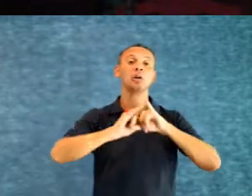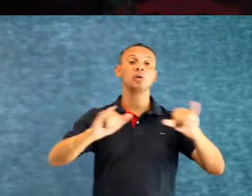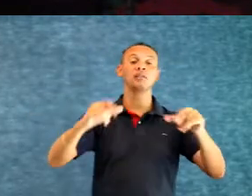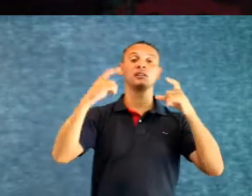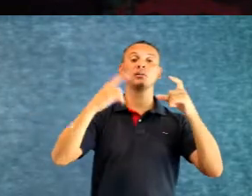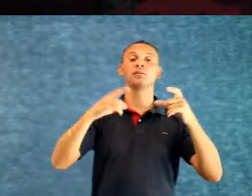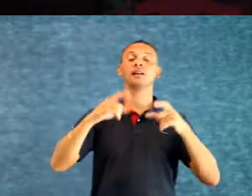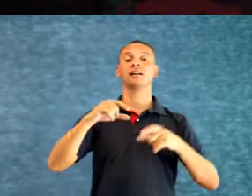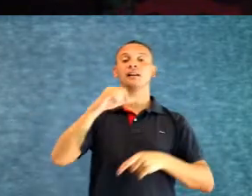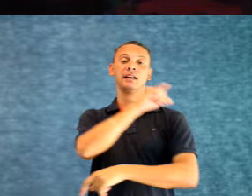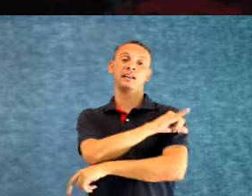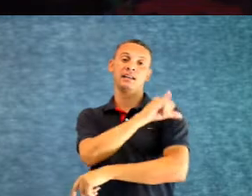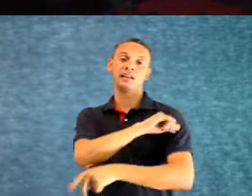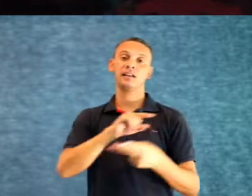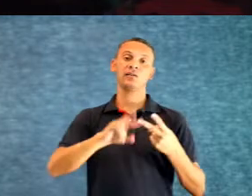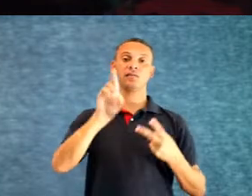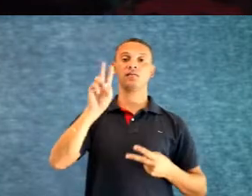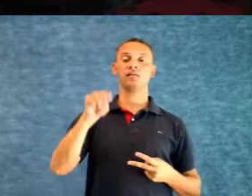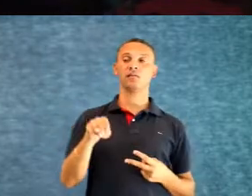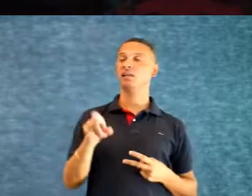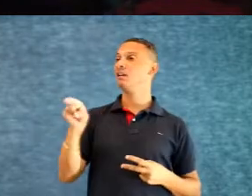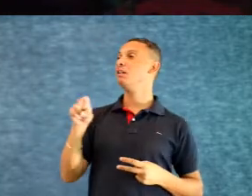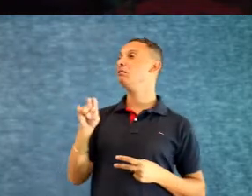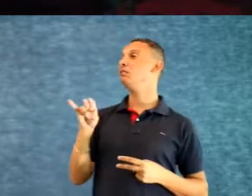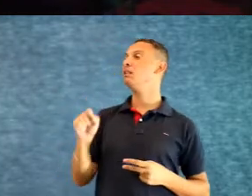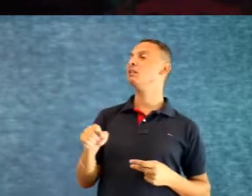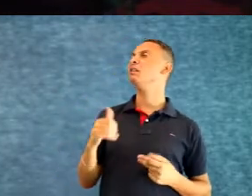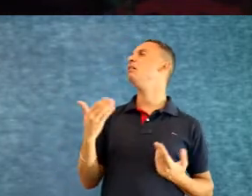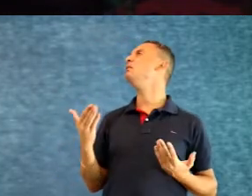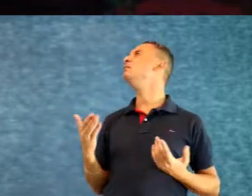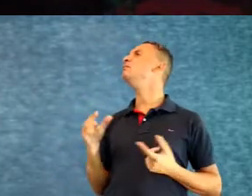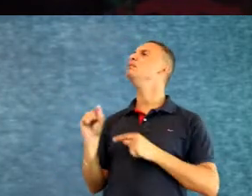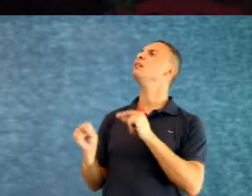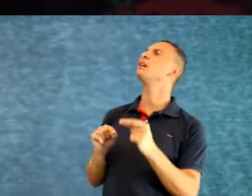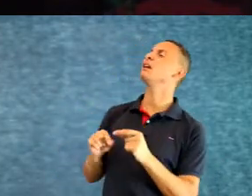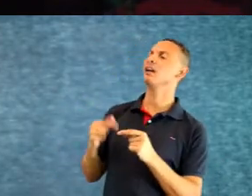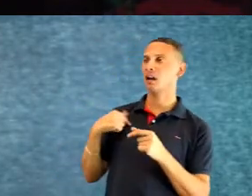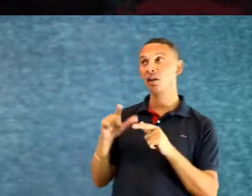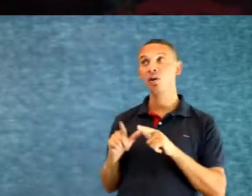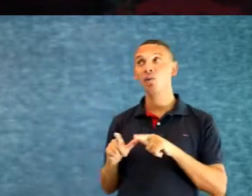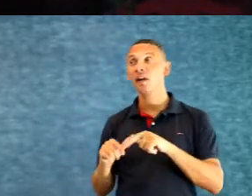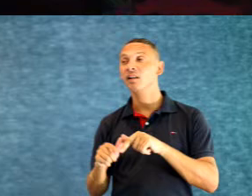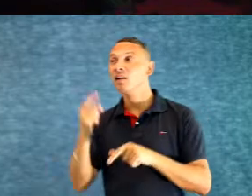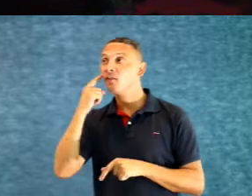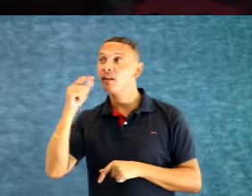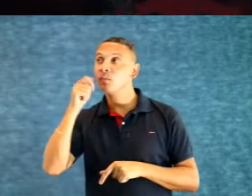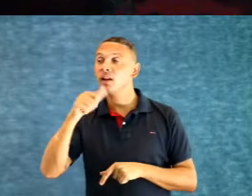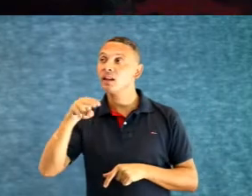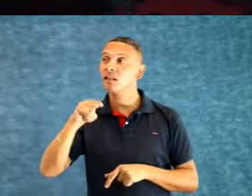E encontrei publicações que nunca tinham sido mencionadas no Brasil. Não sabiam que